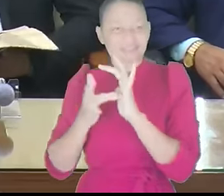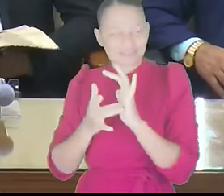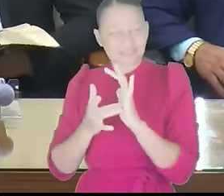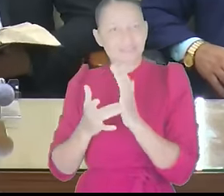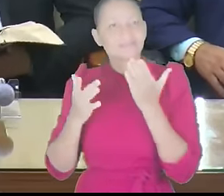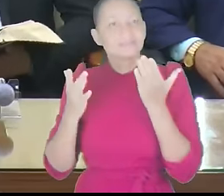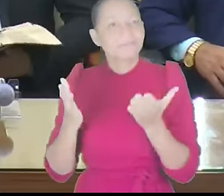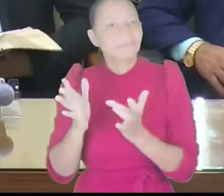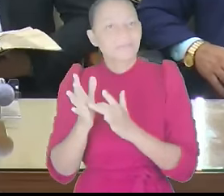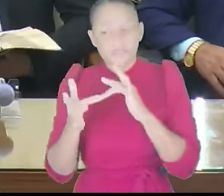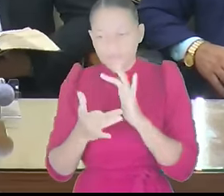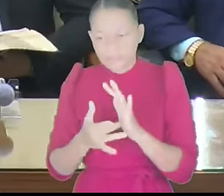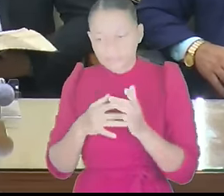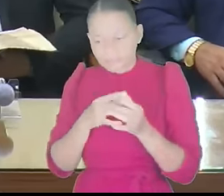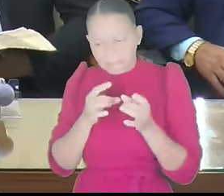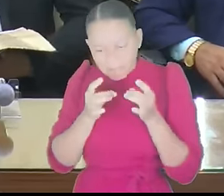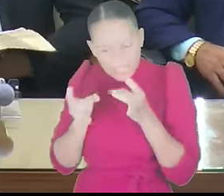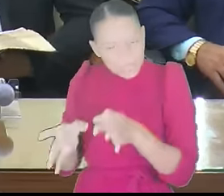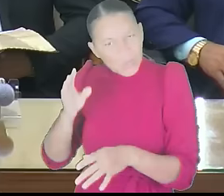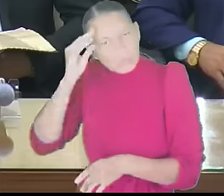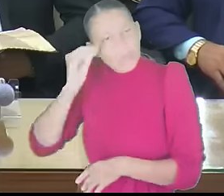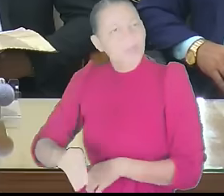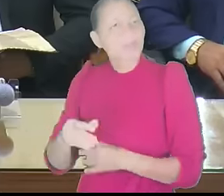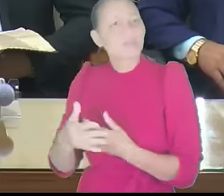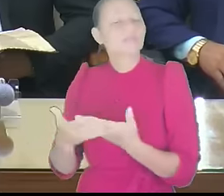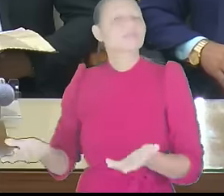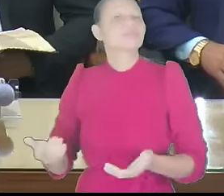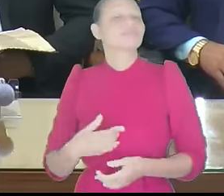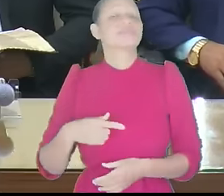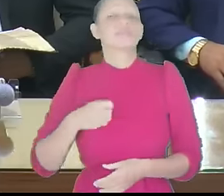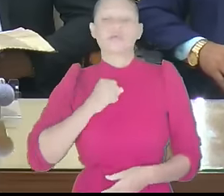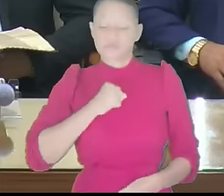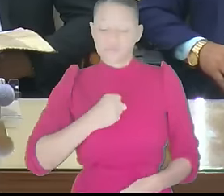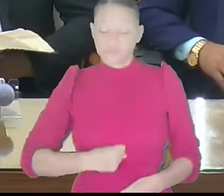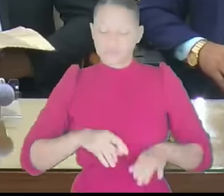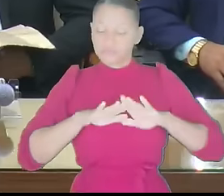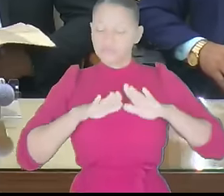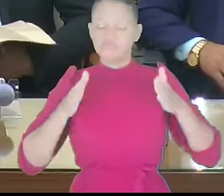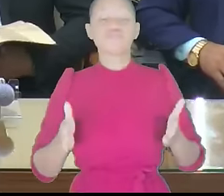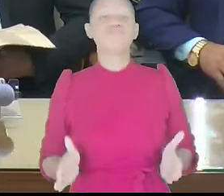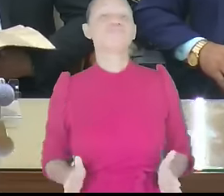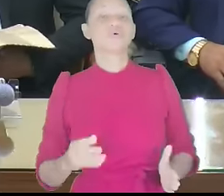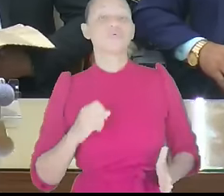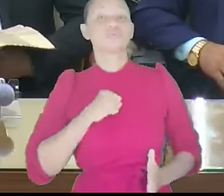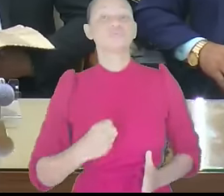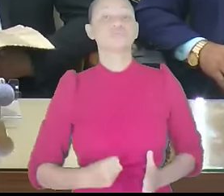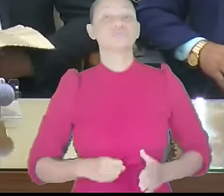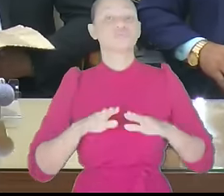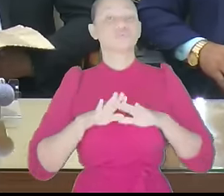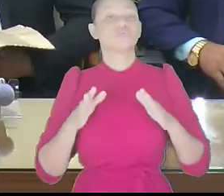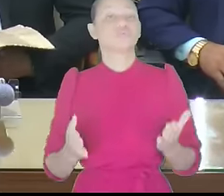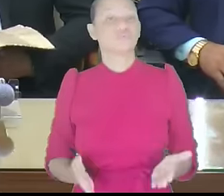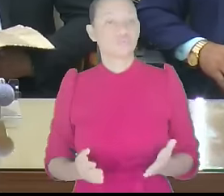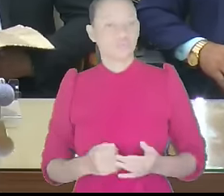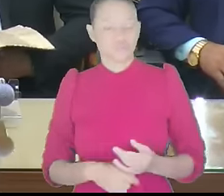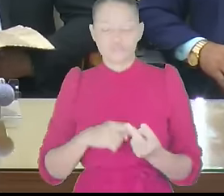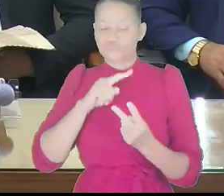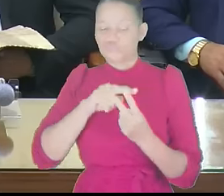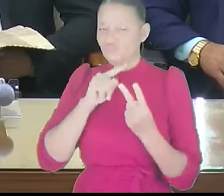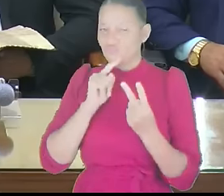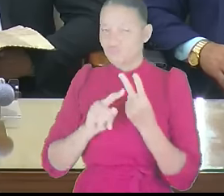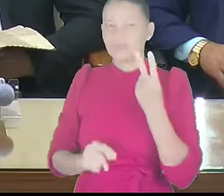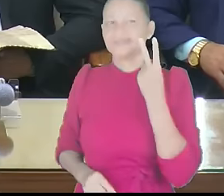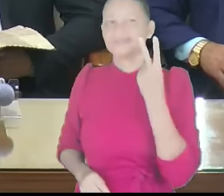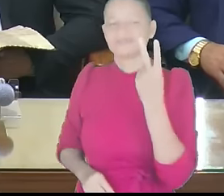interessante, Jesus não mandou abandonar. Quem era o sumo sacerdote daquela época? Quem era o sumo sacerdote daquela época? Os dois, eram